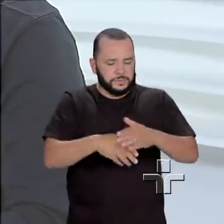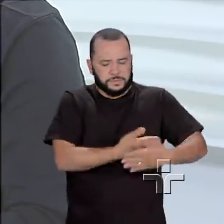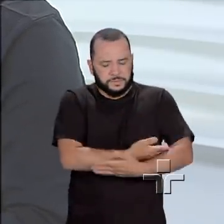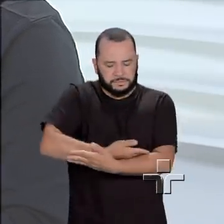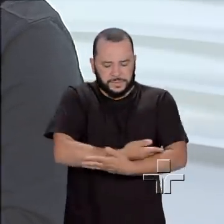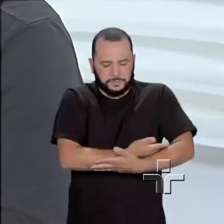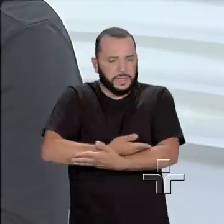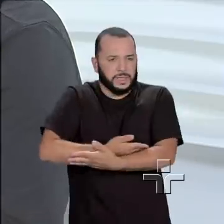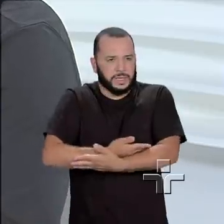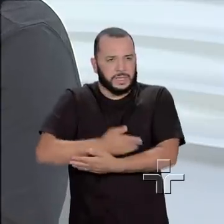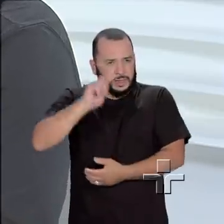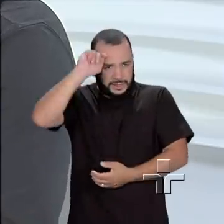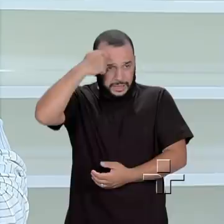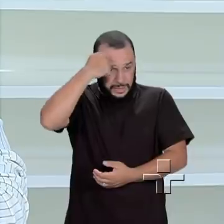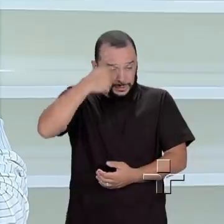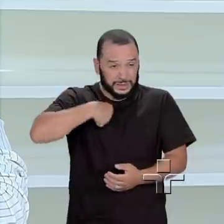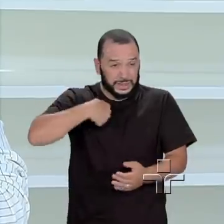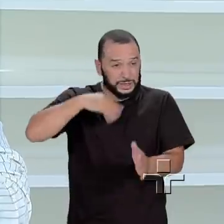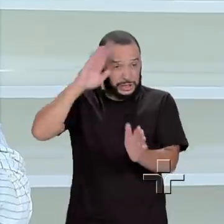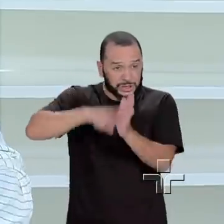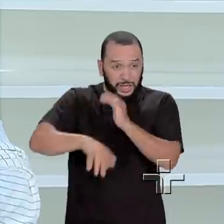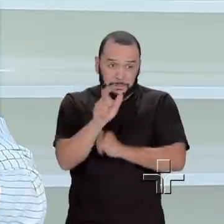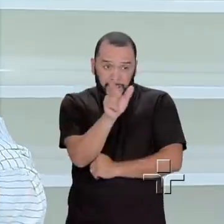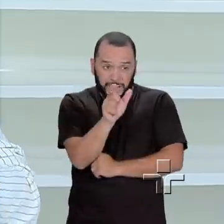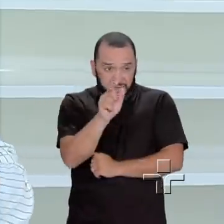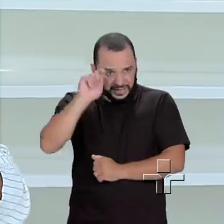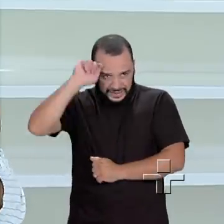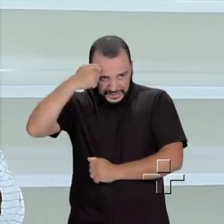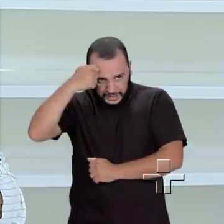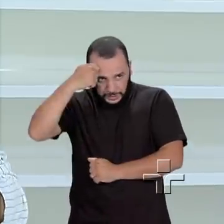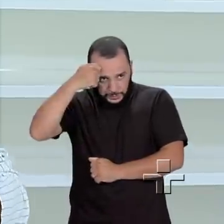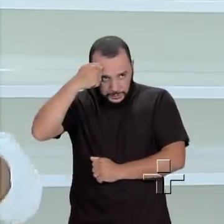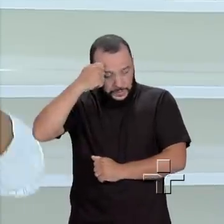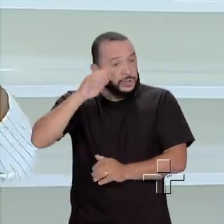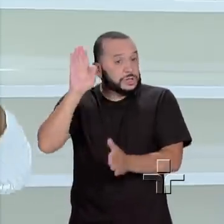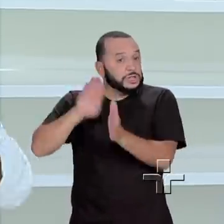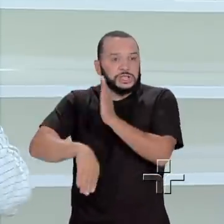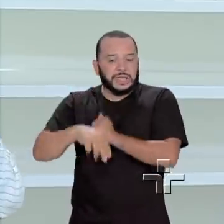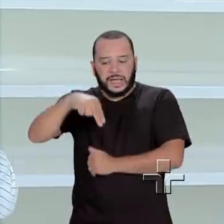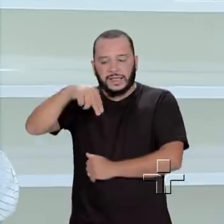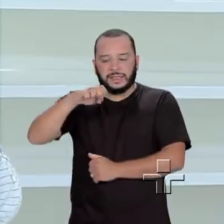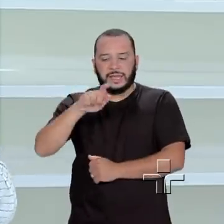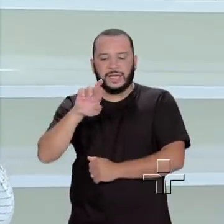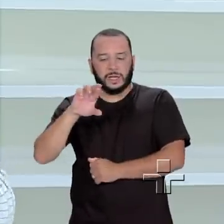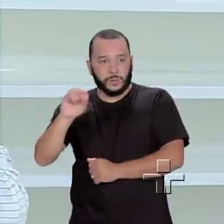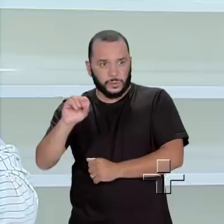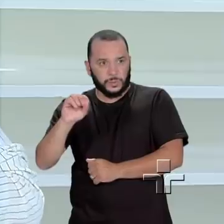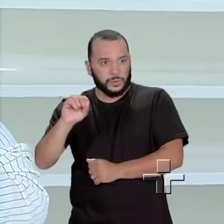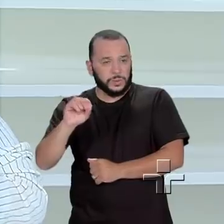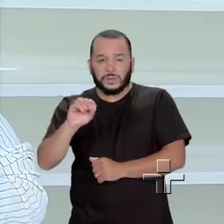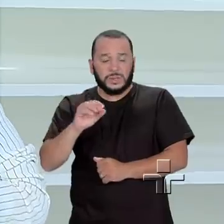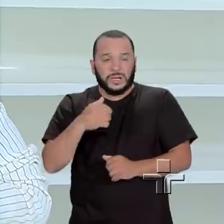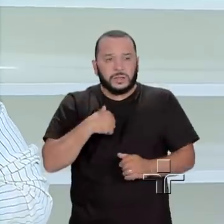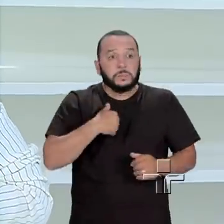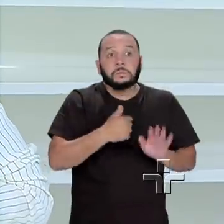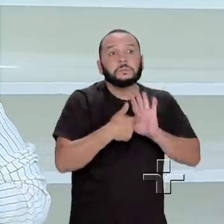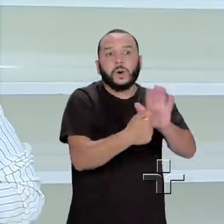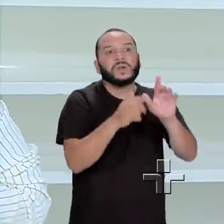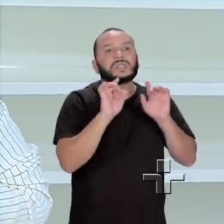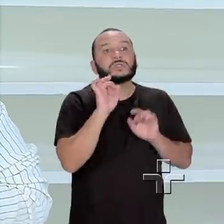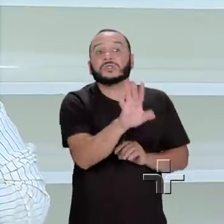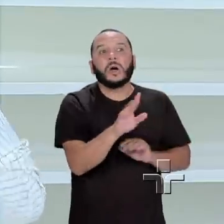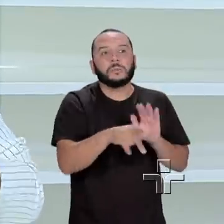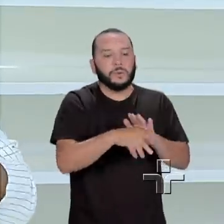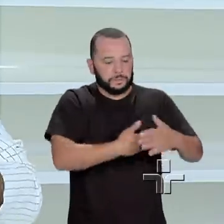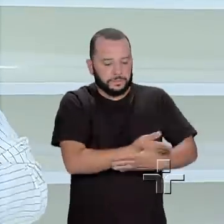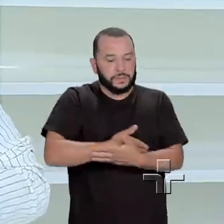momento que você tira a palavra negro, não aparecem mais bebês negros por centenas de imagens. Como resolver esse